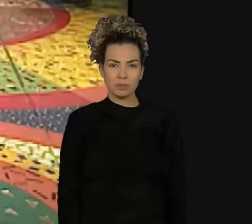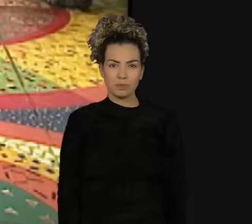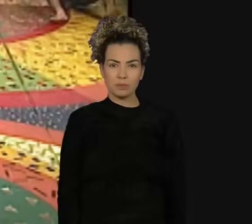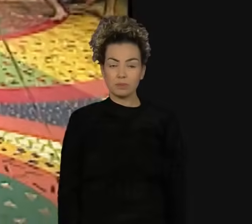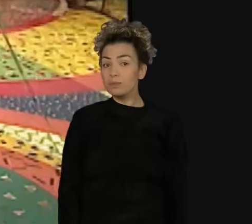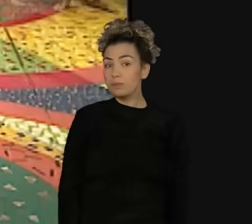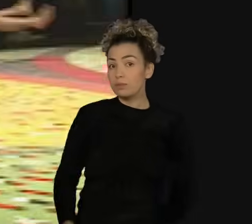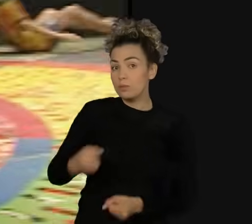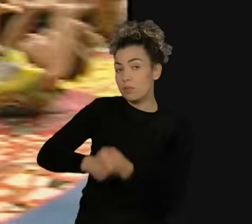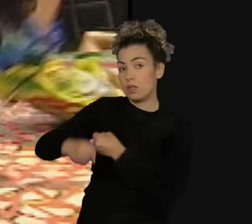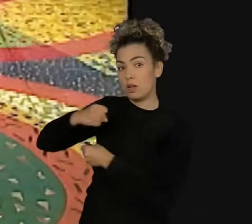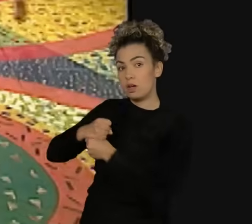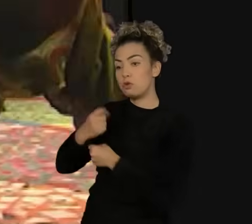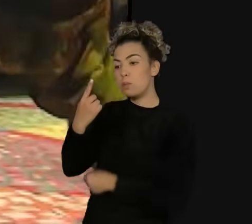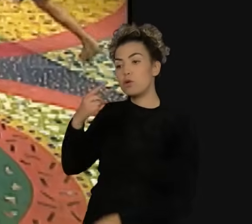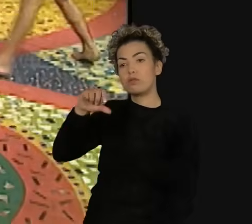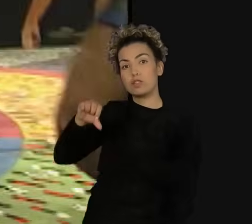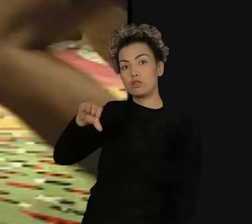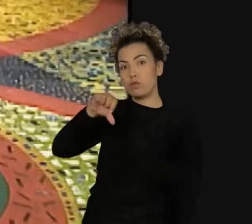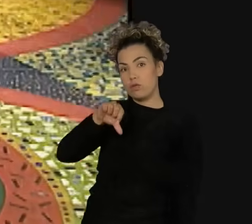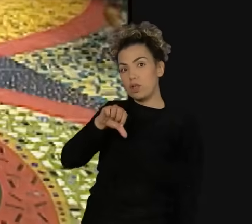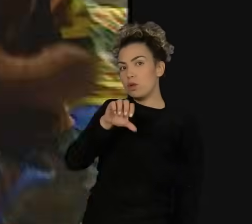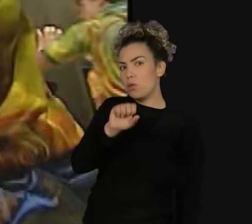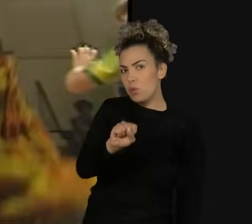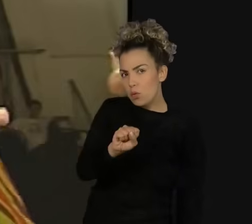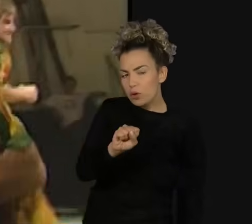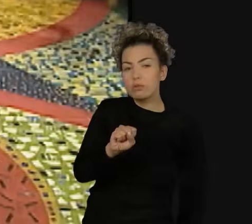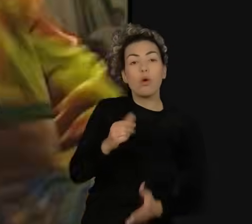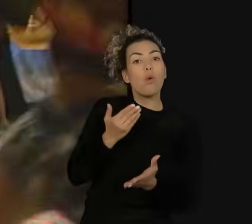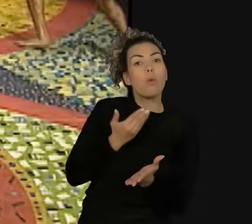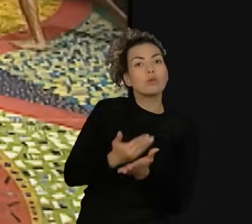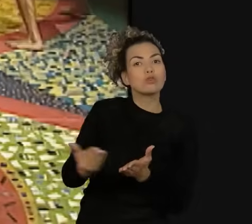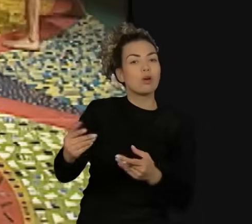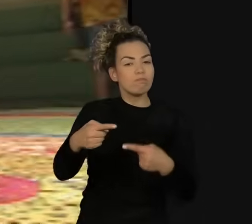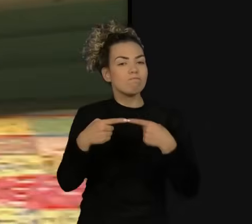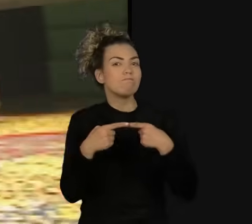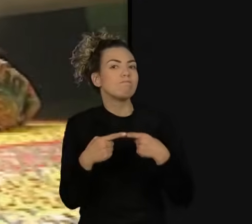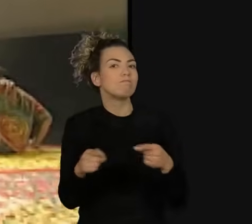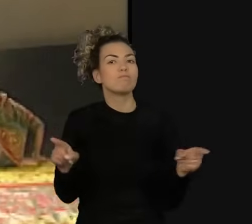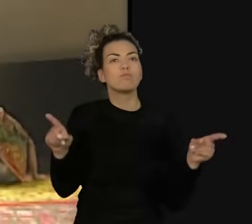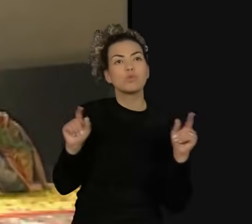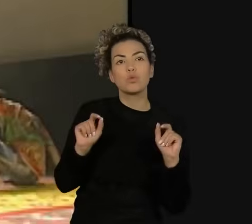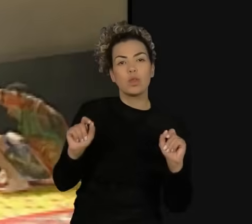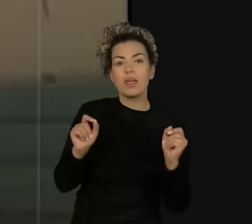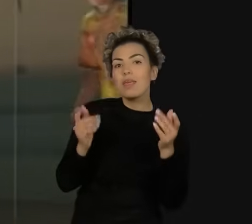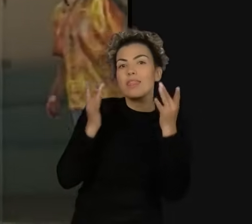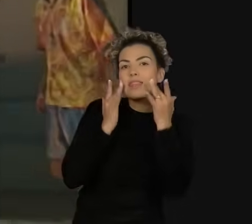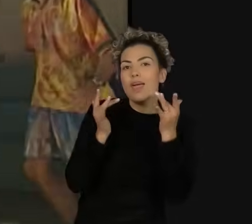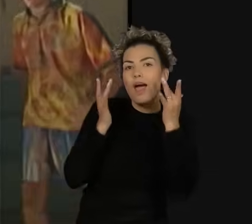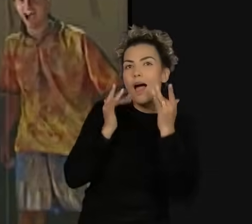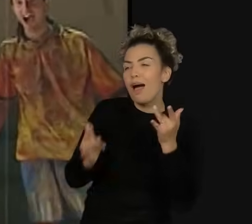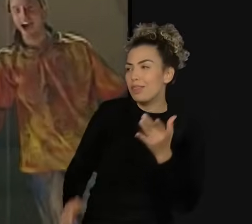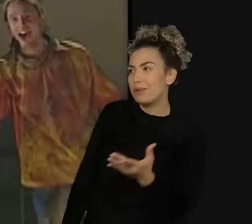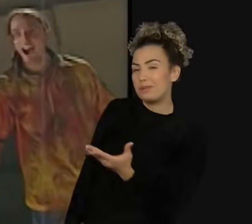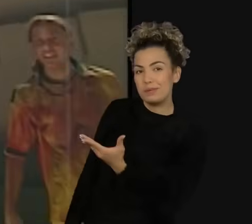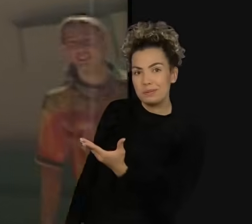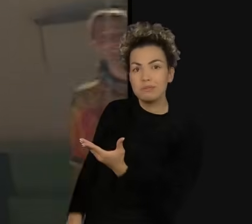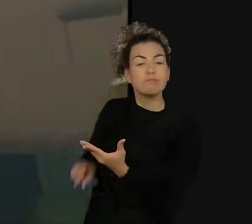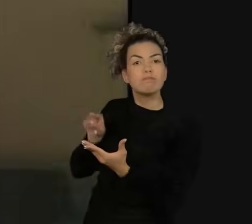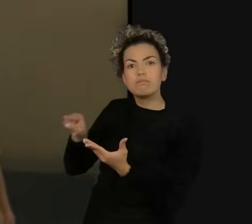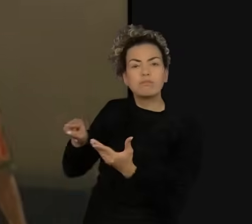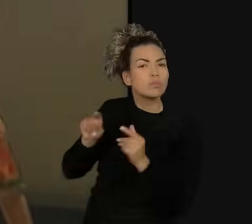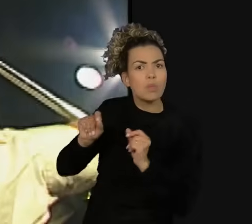No ano de 1998, estreou o espetáculo Um Certo Faroeste Caboclo,